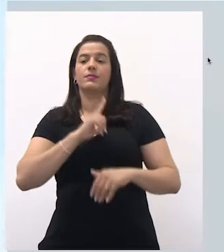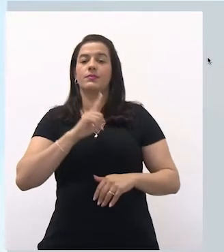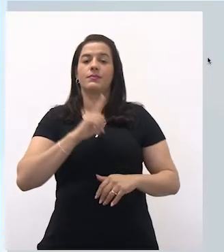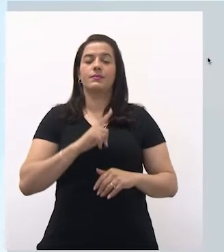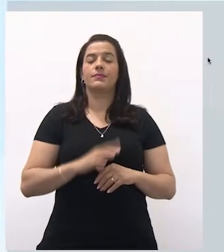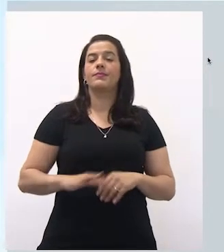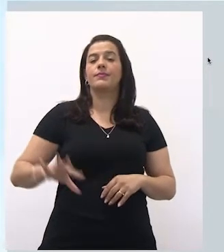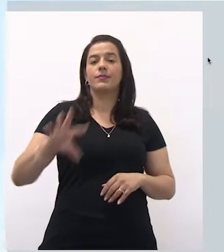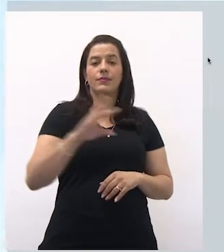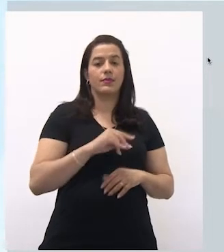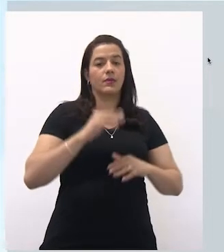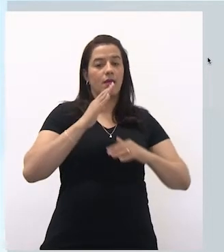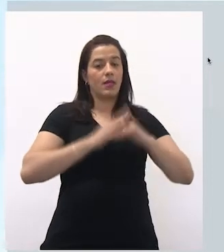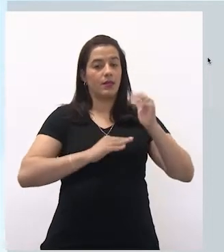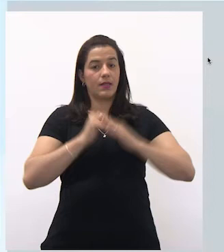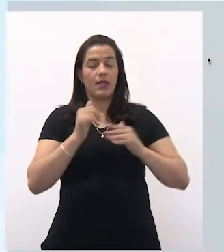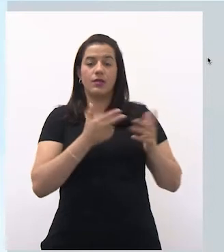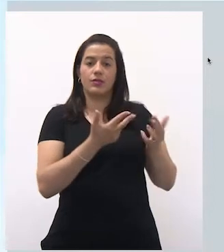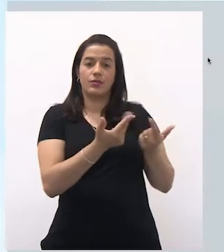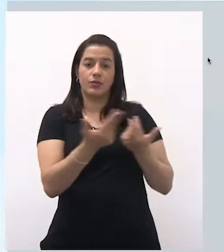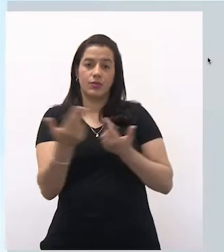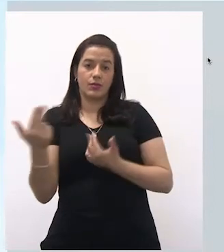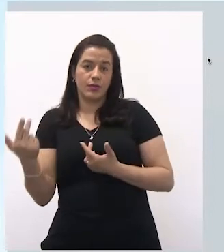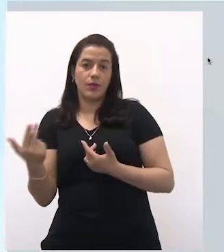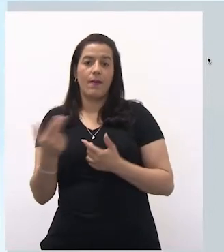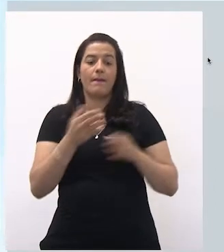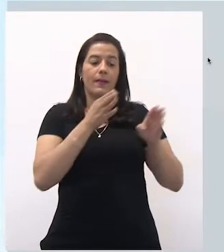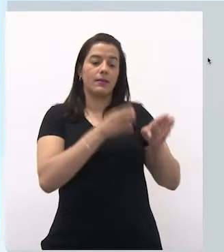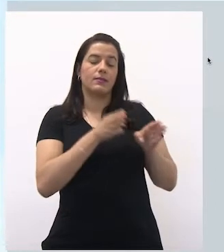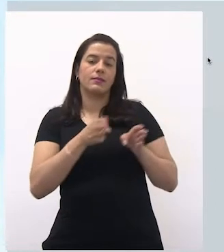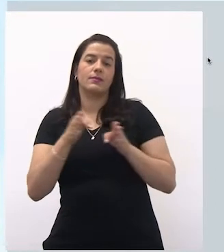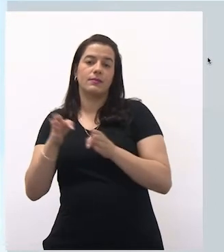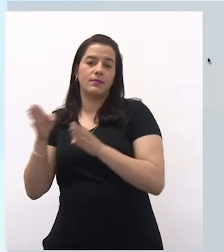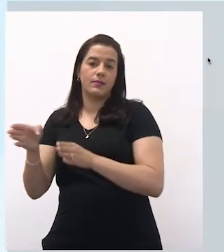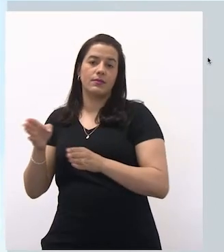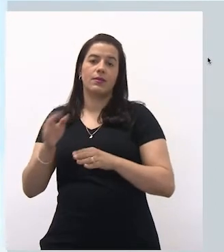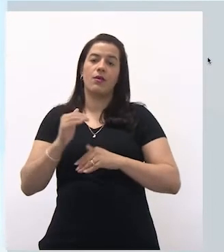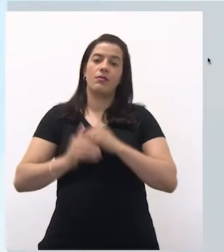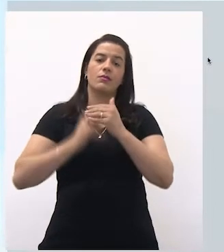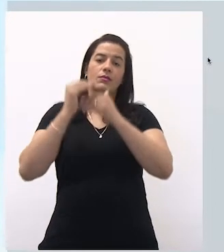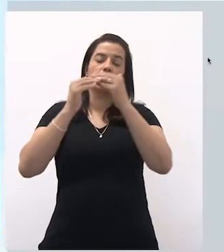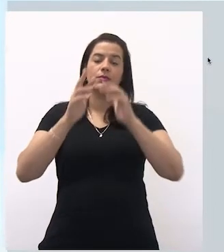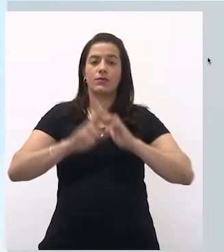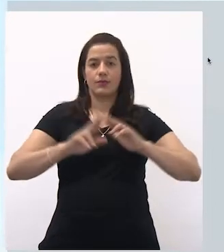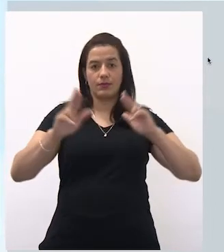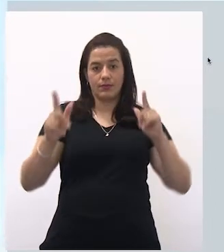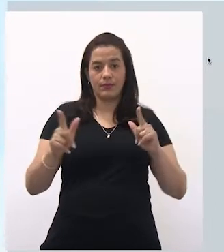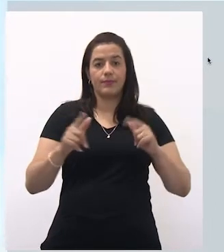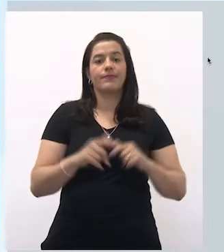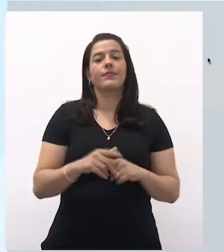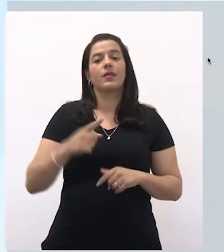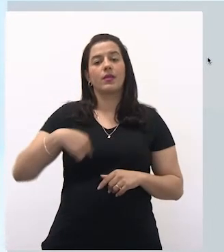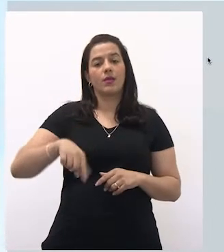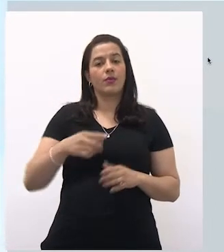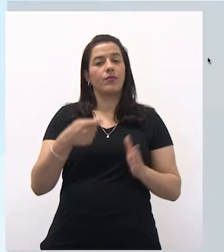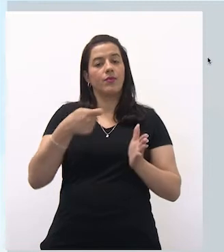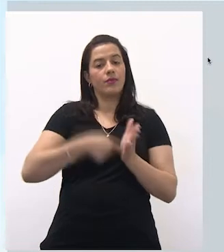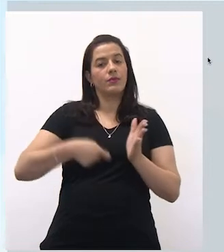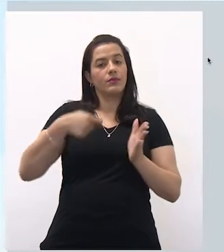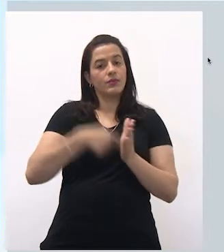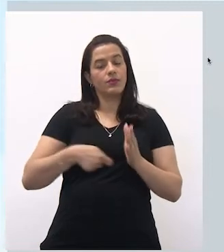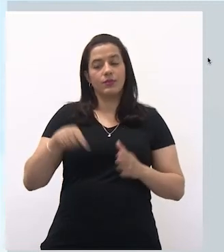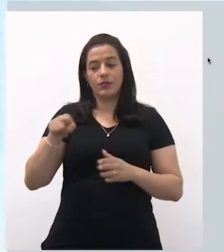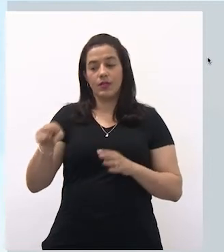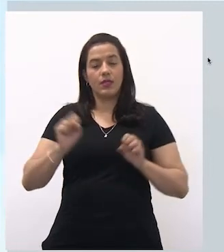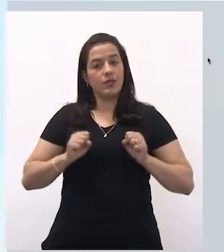É a mesma habilidade em padrões de desempenho um pouco mais elevados. Eu vou exigir mais do meu